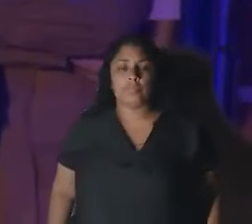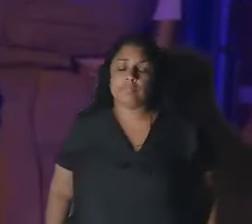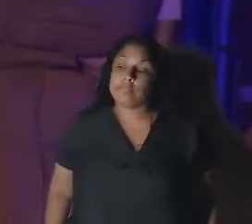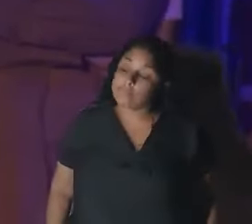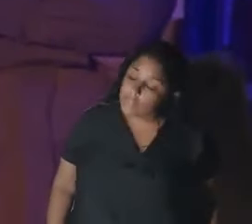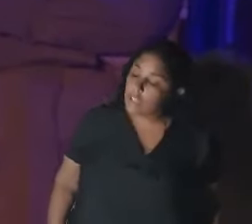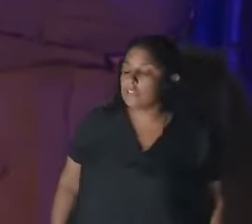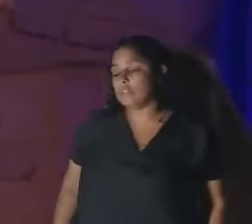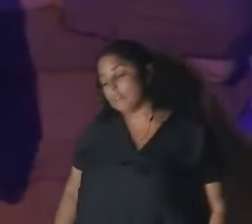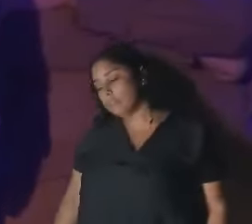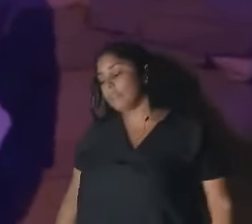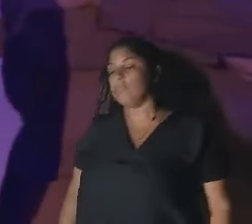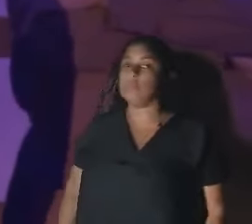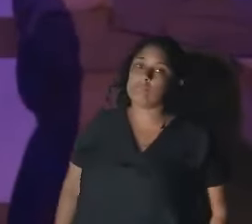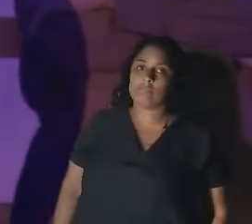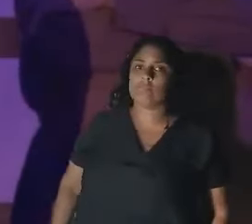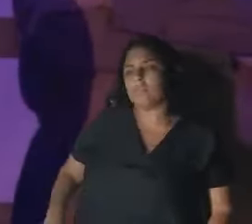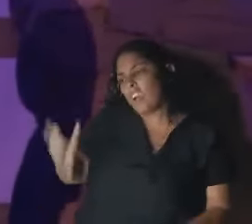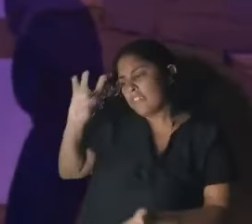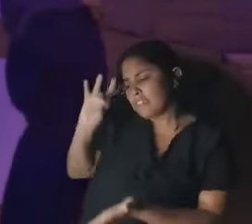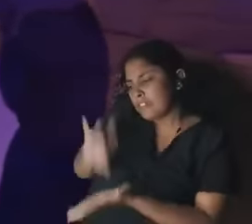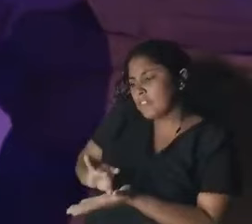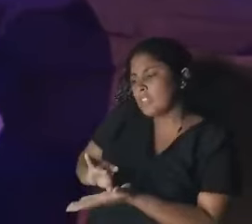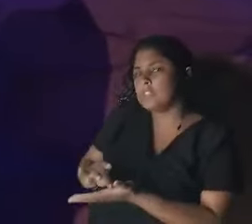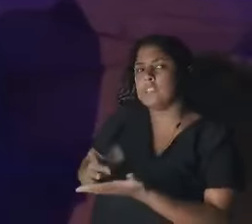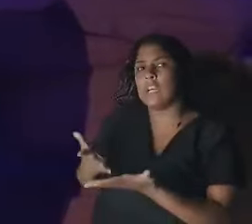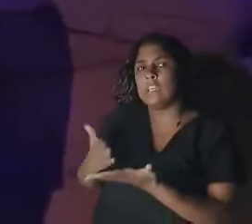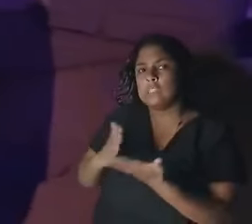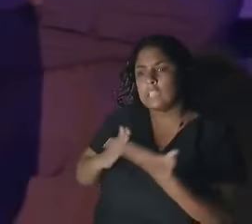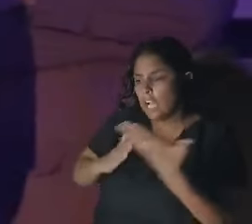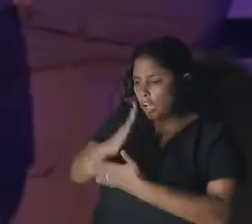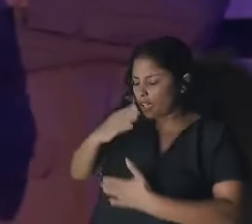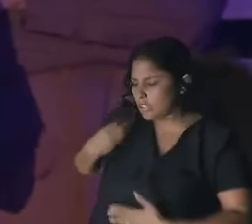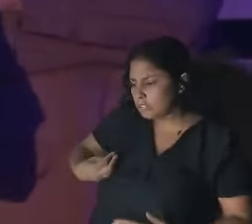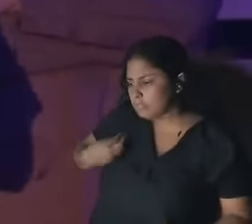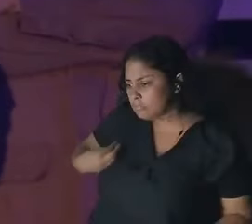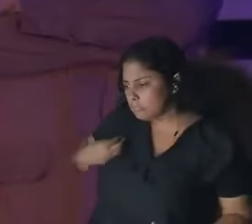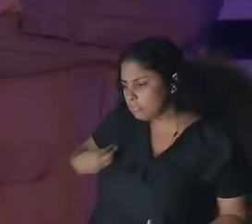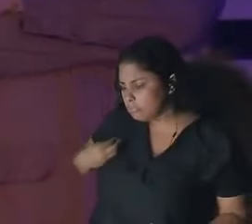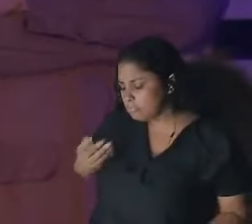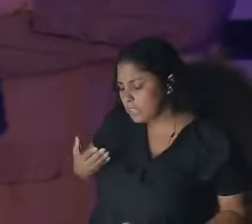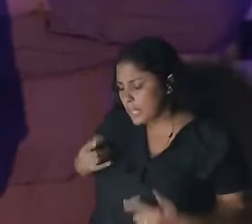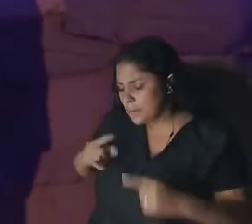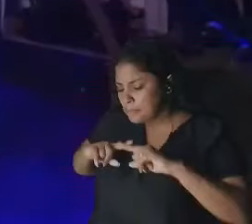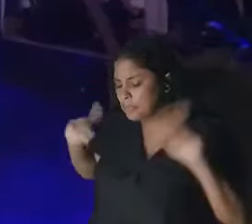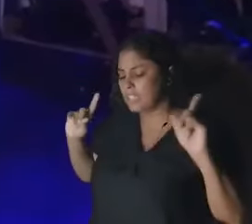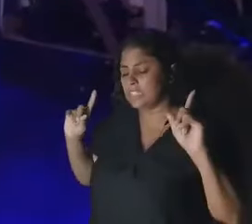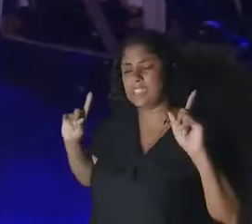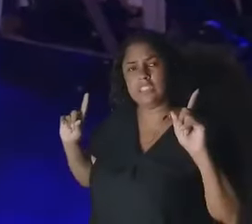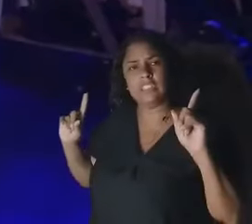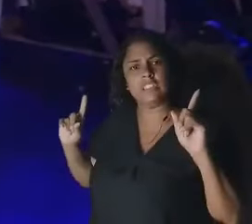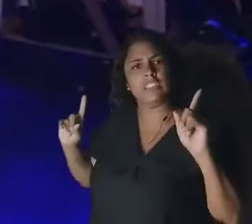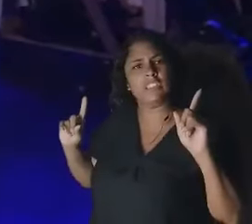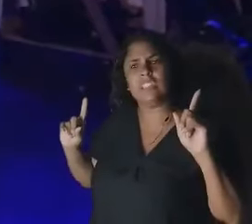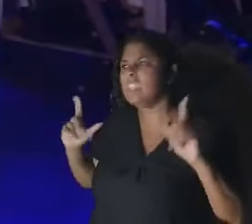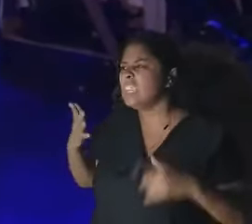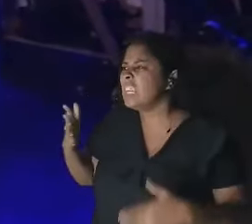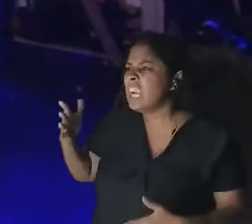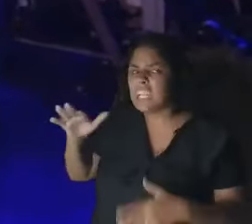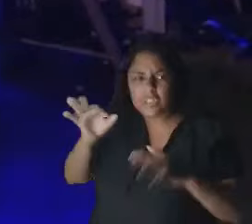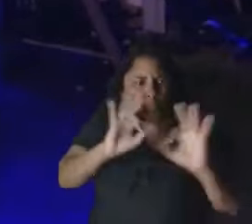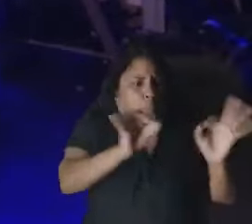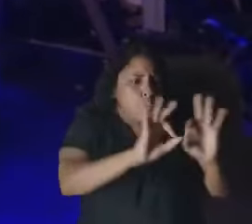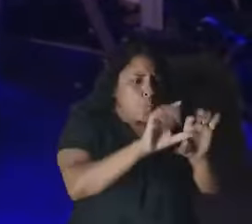Bom, de fato, essa autorização existe. Mas não tem ninguém